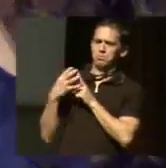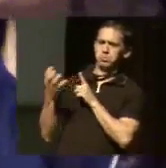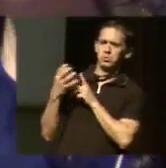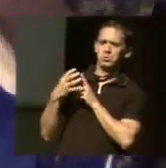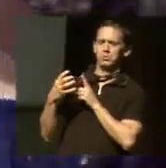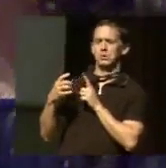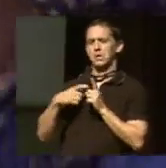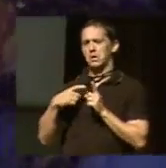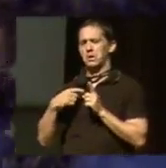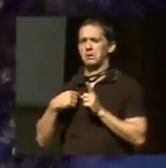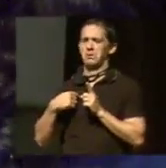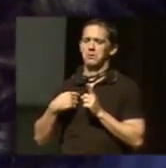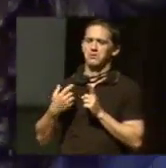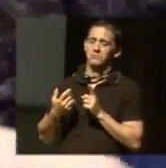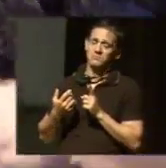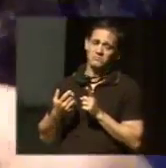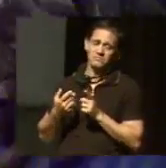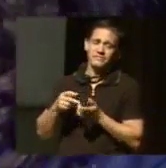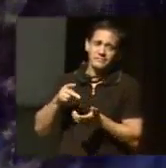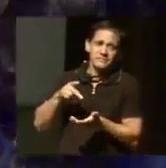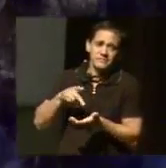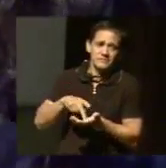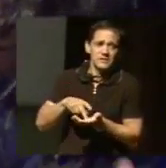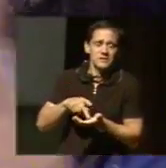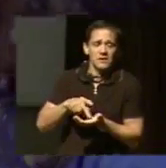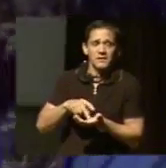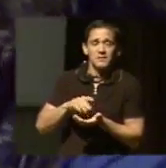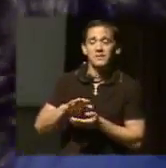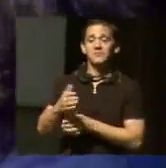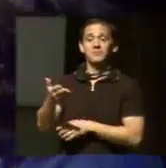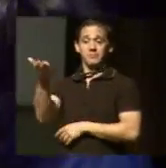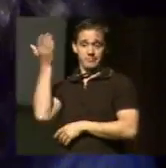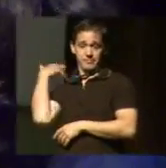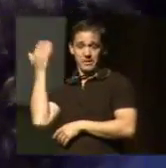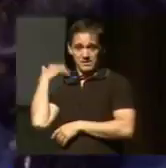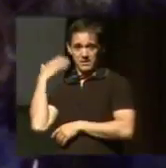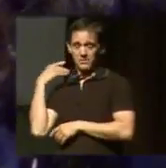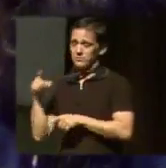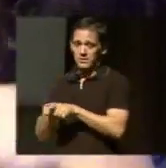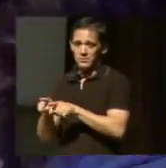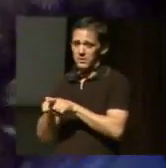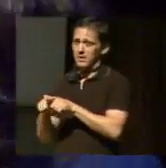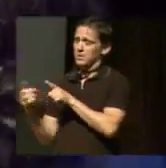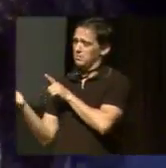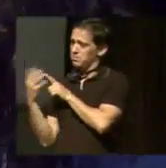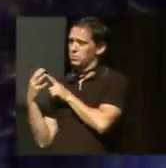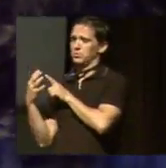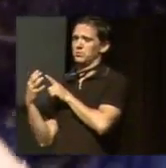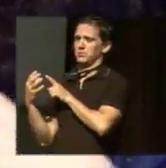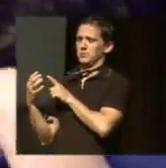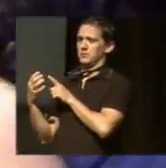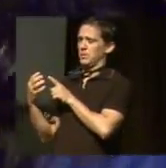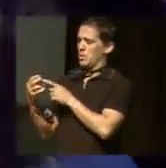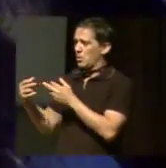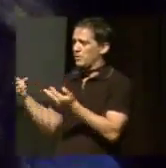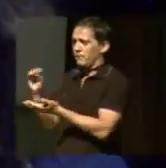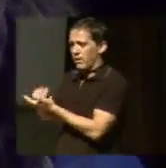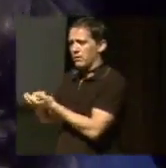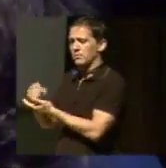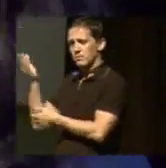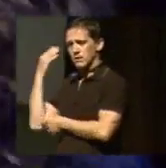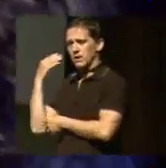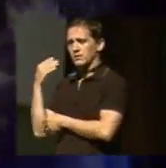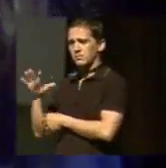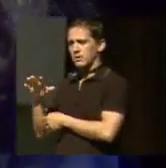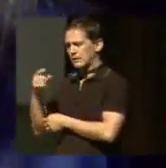por coisas que antigamente as pessoas se lamentavam, mas deixavam de lado, porque o importante era se sustentar, o importante era sobreviver. O